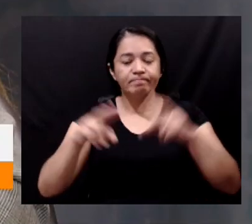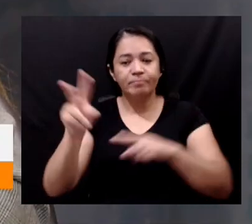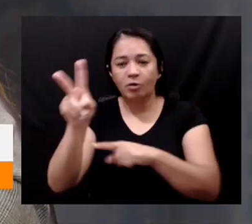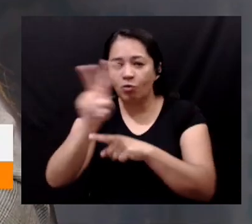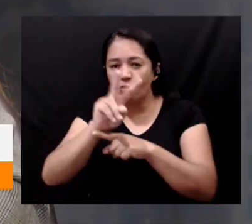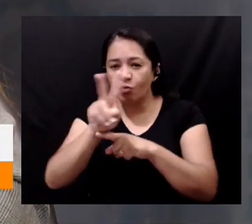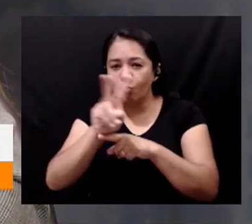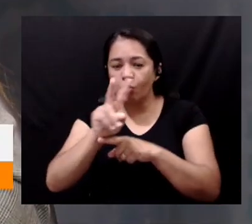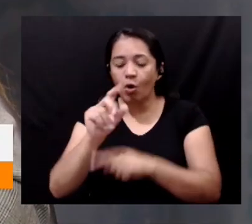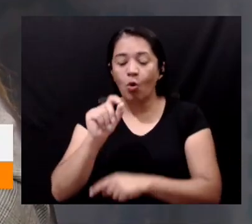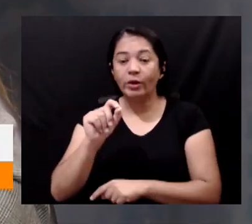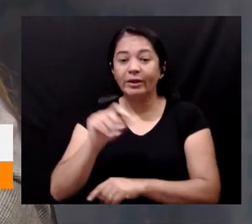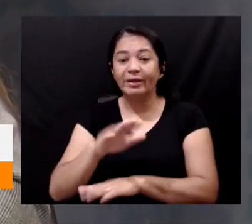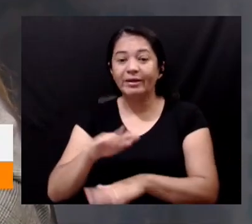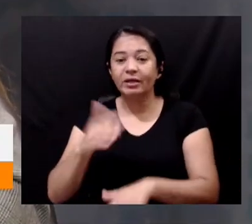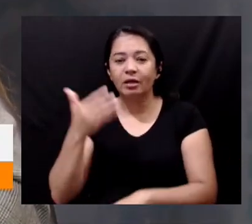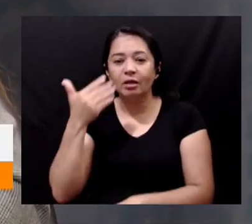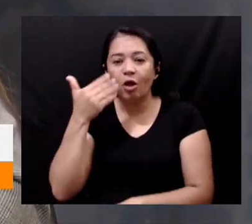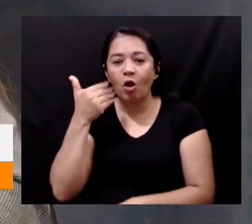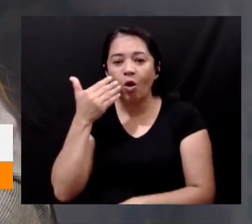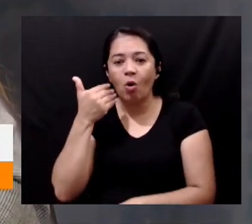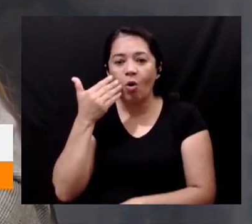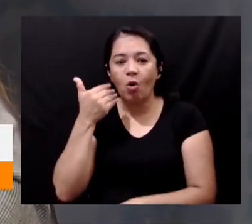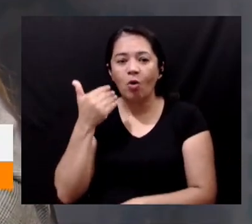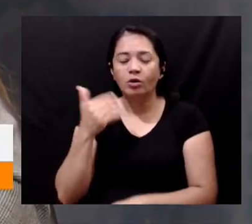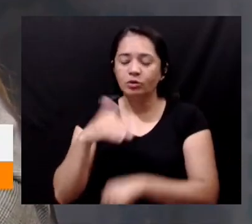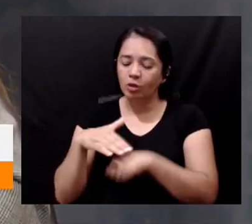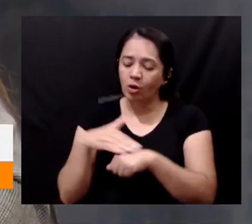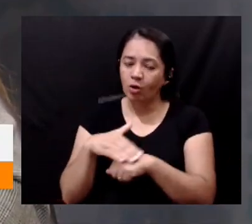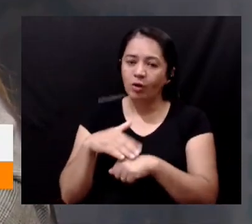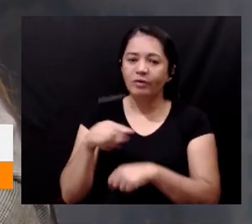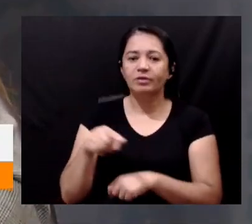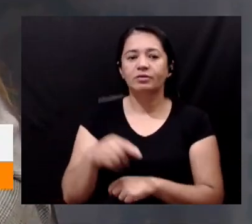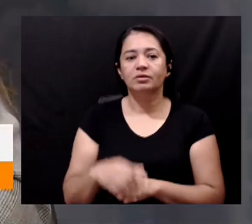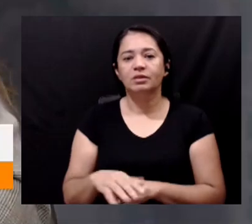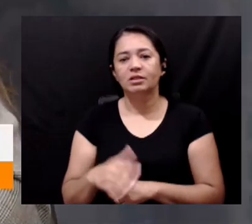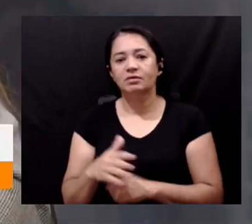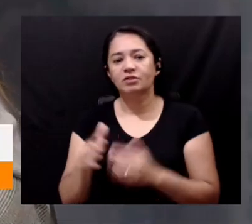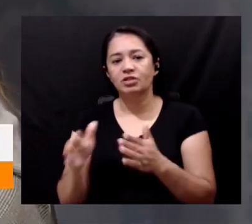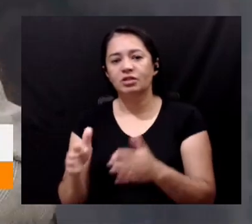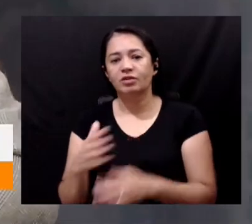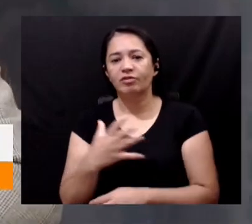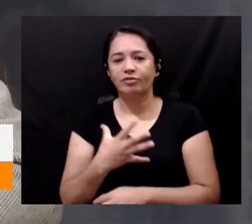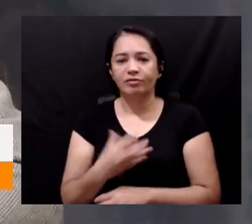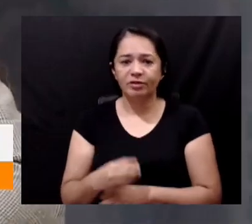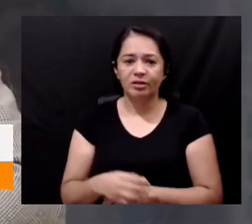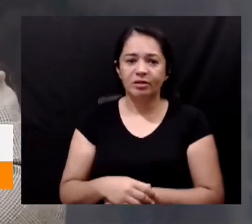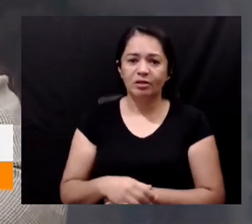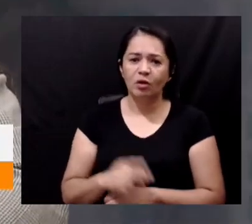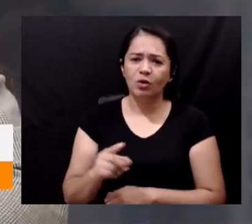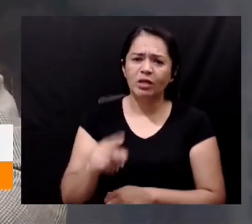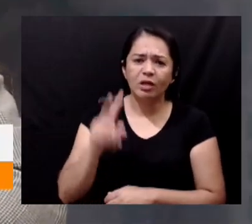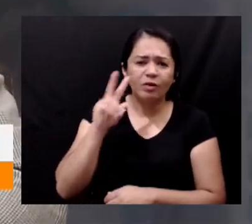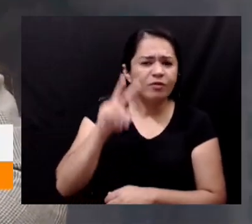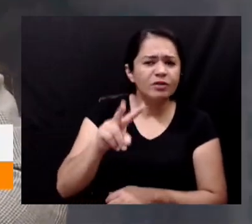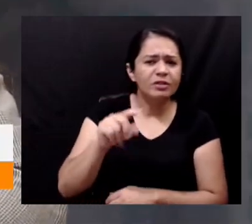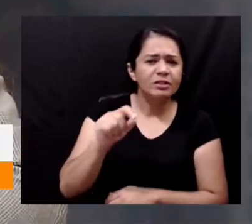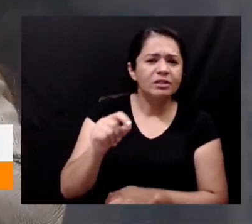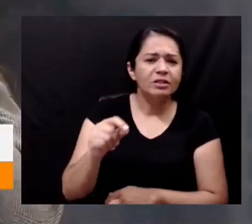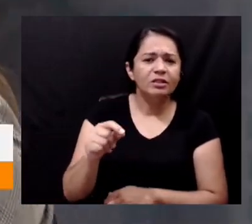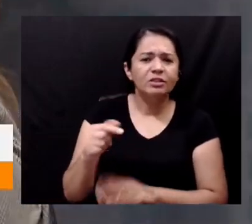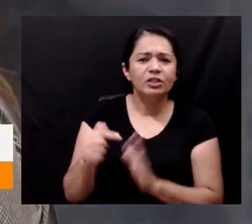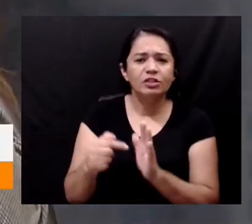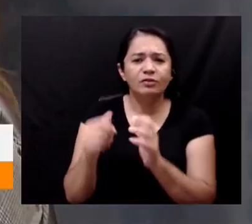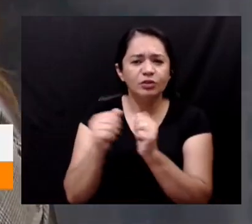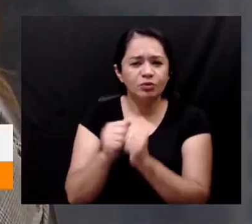está consumindo, conversar com ela. Às vezes Uhum. chegar para o filho e falar assim: "Ah, o que você está vendo? Deixa eu ver com você", né, Isso.